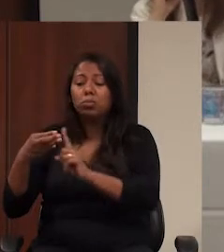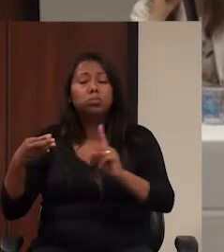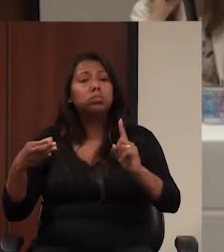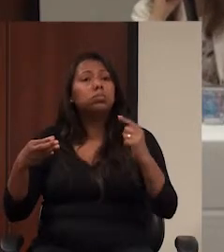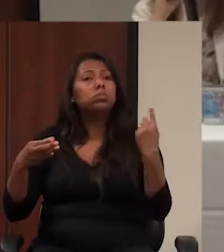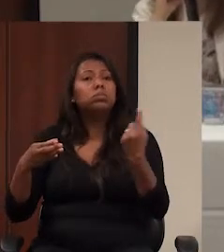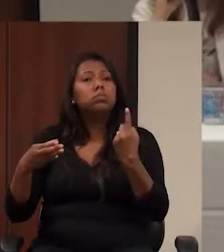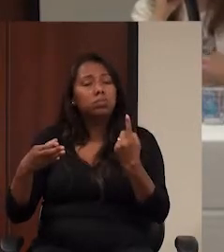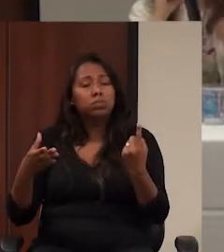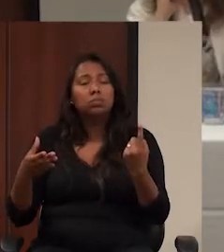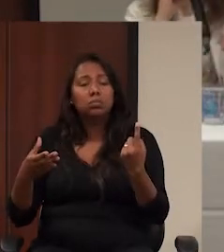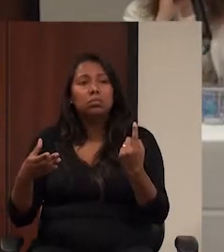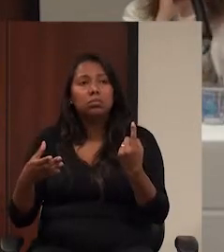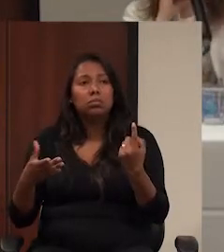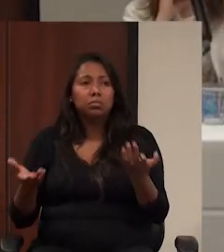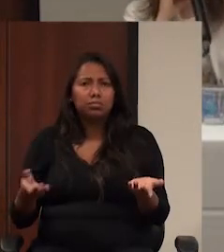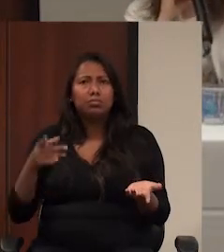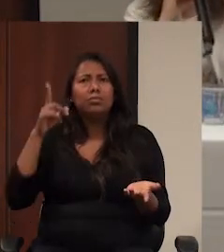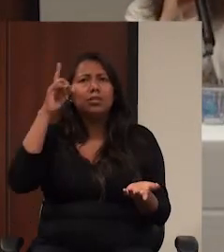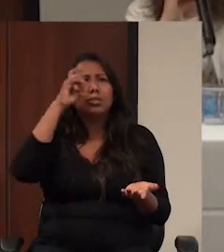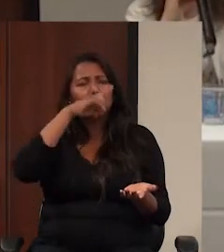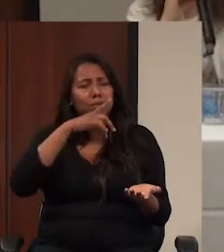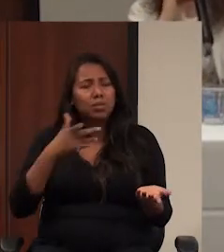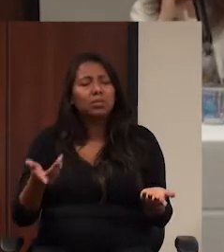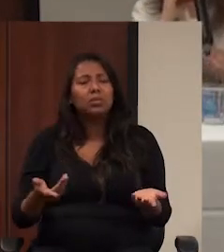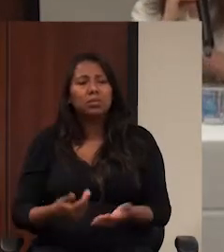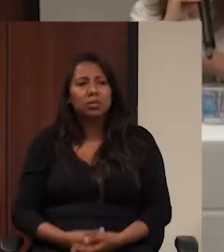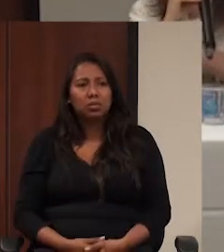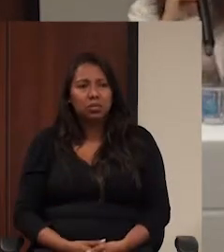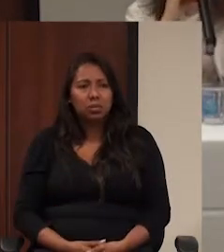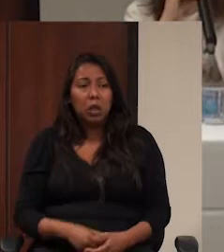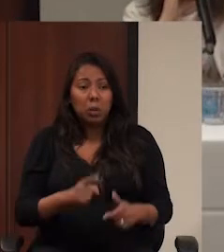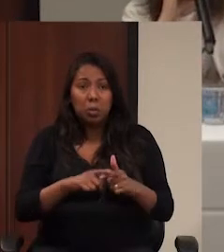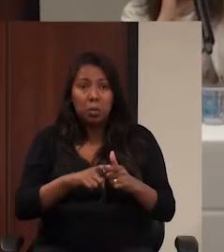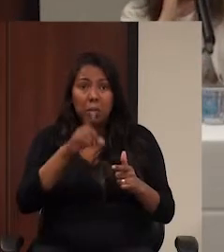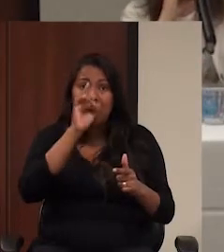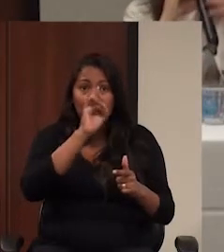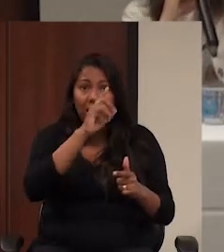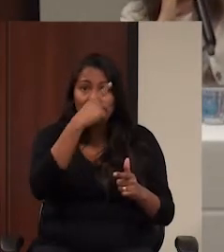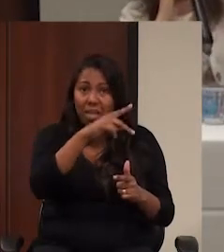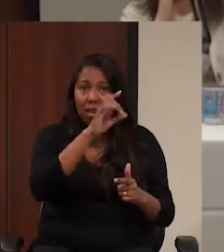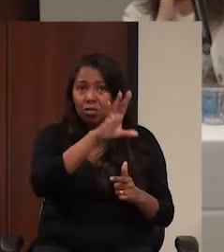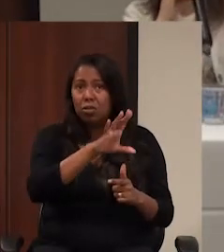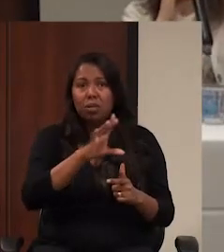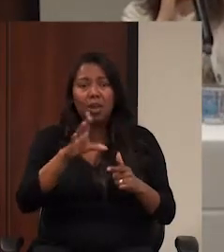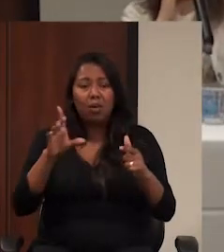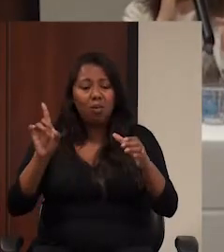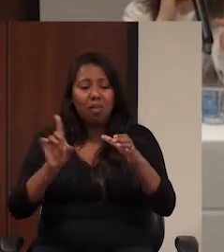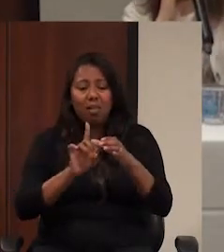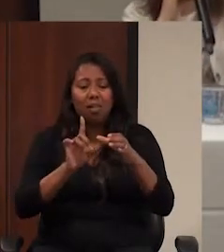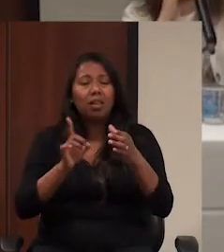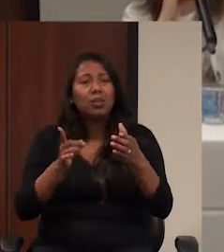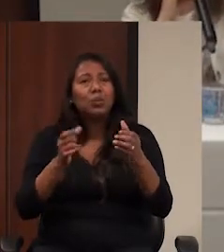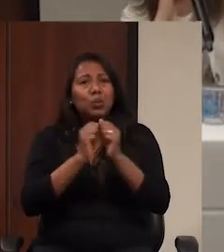viviam, né? Então, isso dificultou todo o processo. Então, não é o problema da pessoa, é o problema dela dentro do contexto, né?